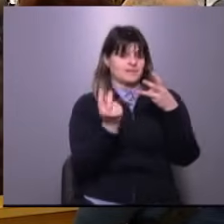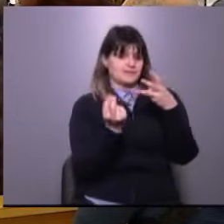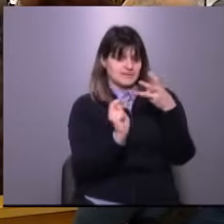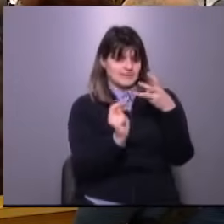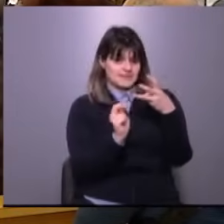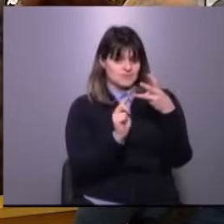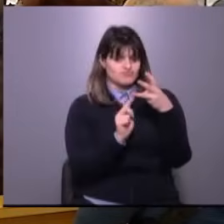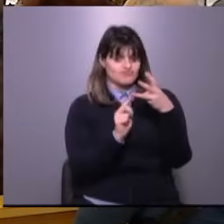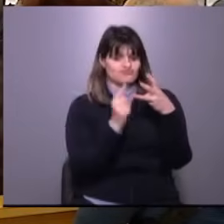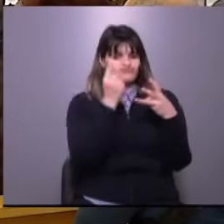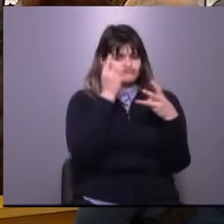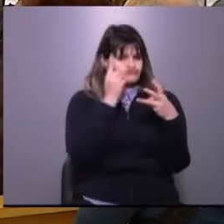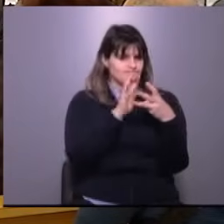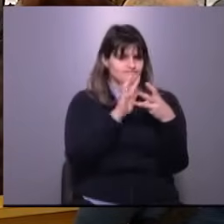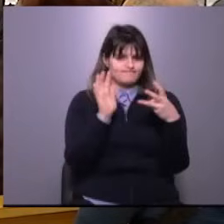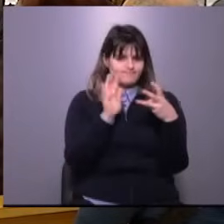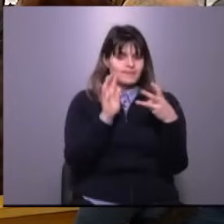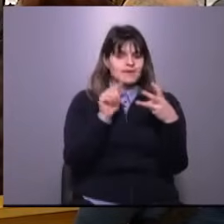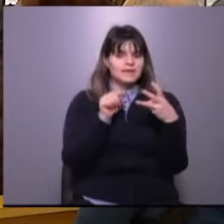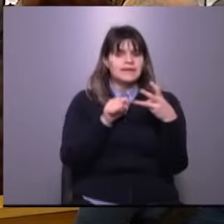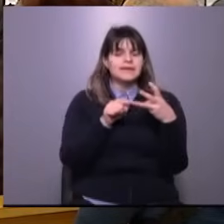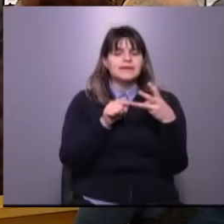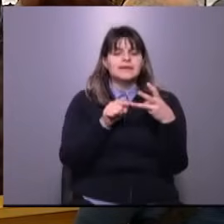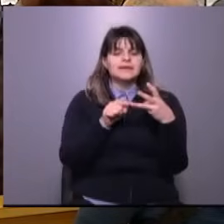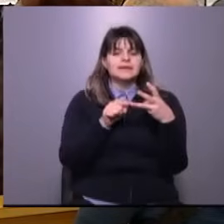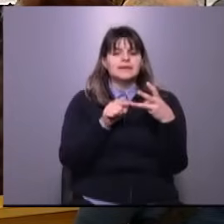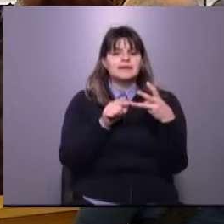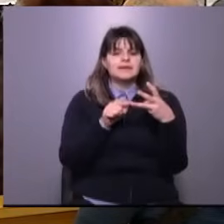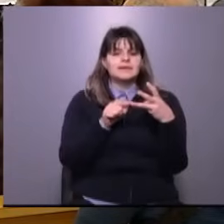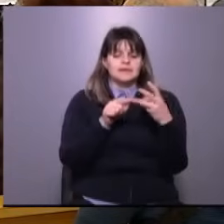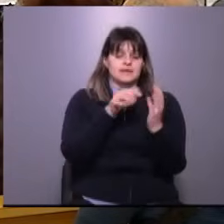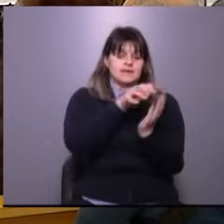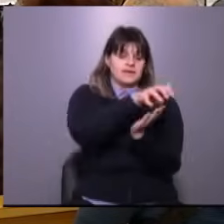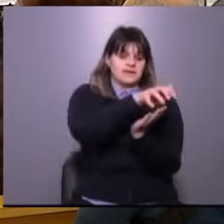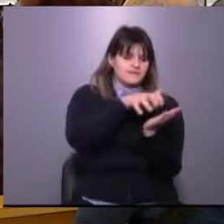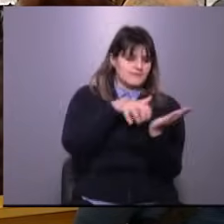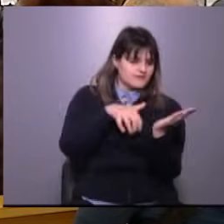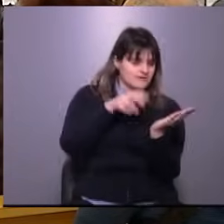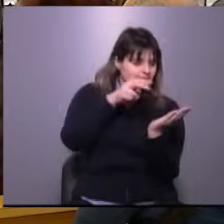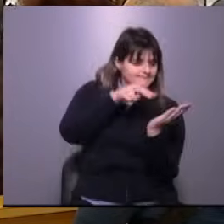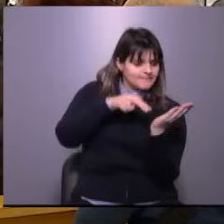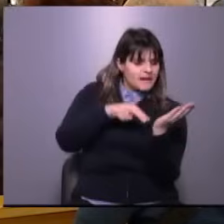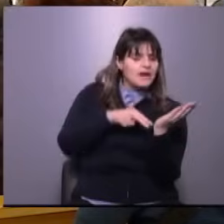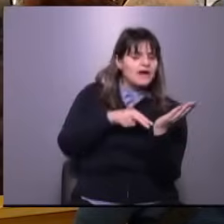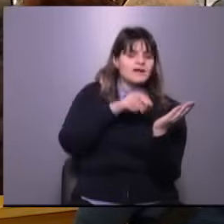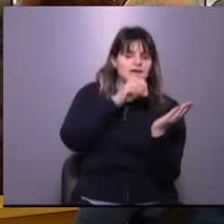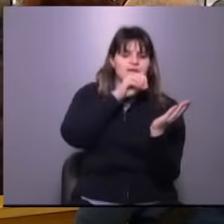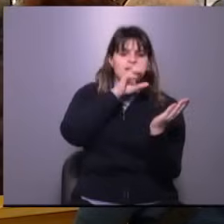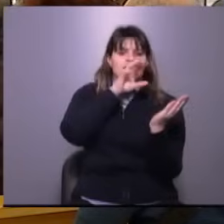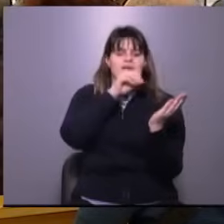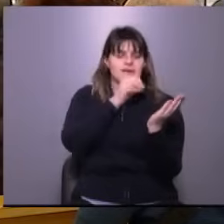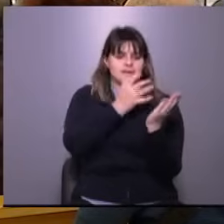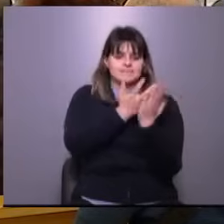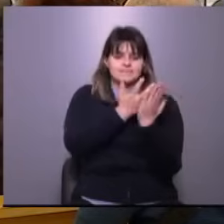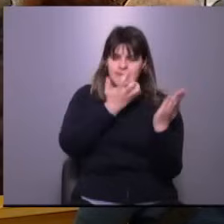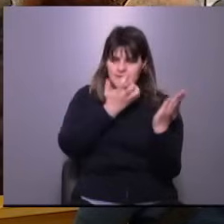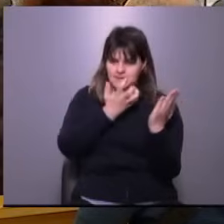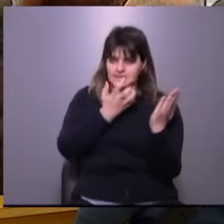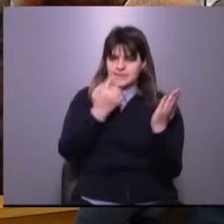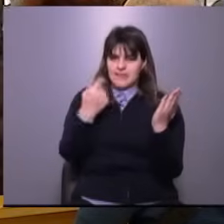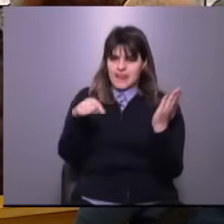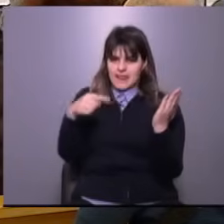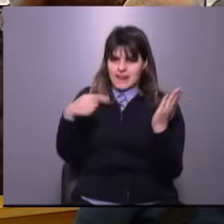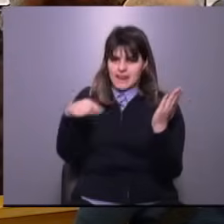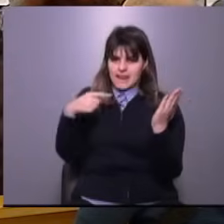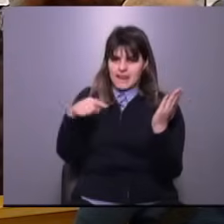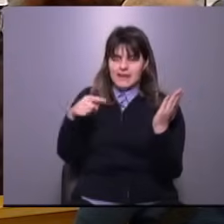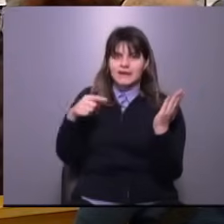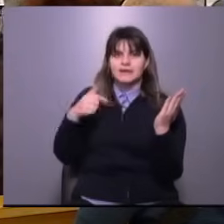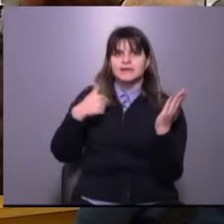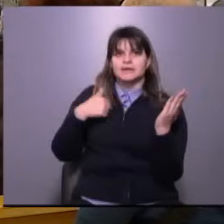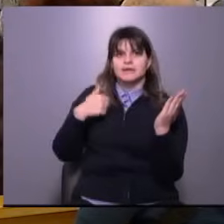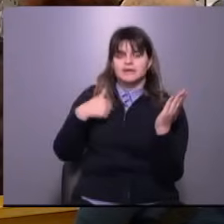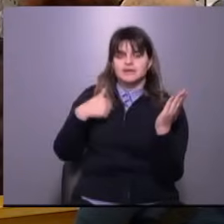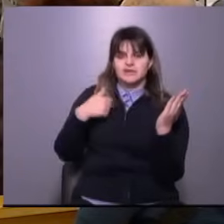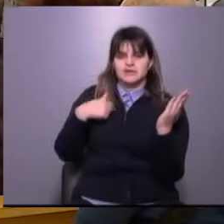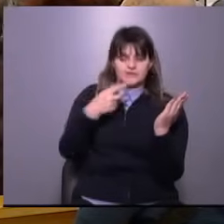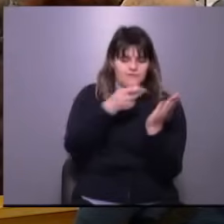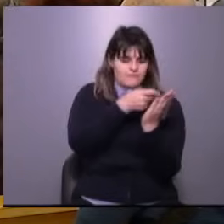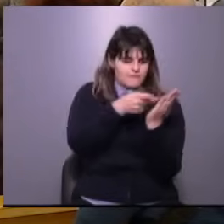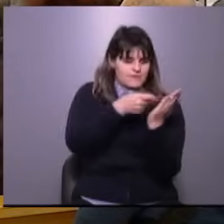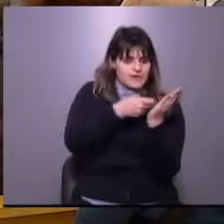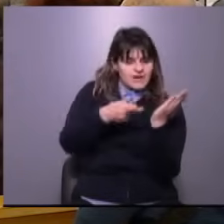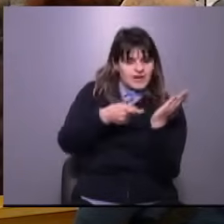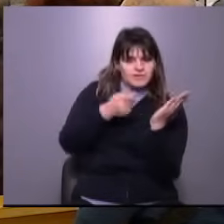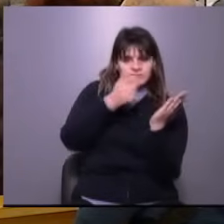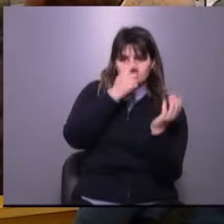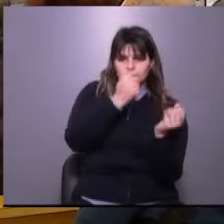Mas há um terceiro aspecto. Um terceiro aspecto que o Evangelho sublinhava e que vou